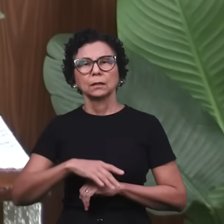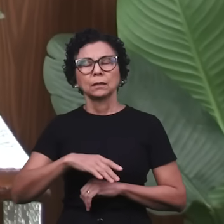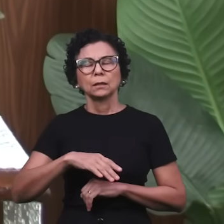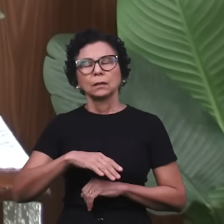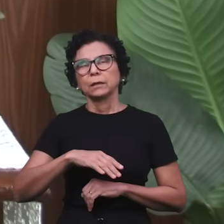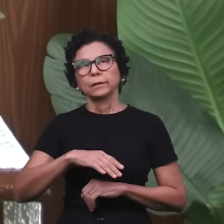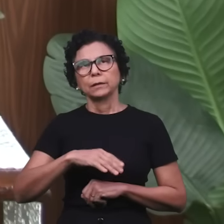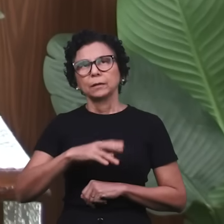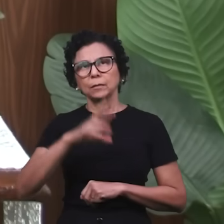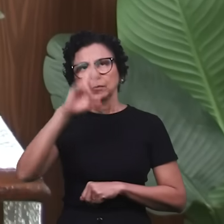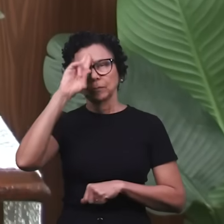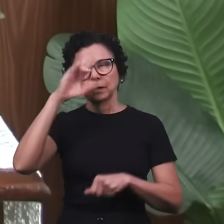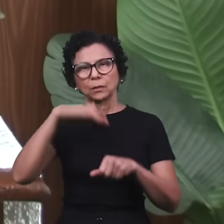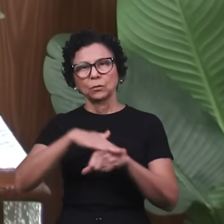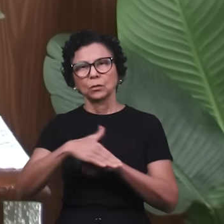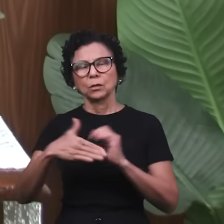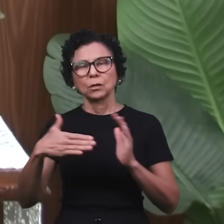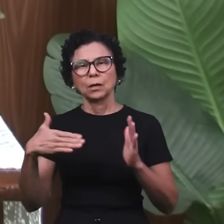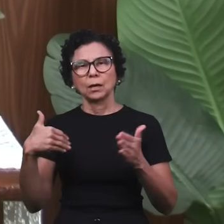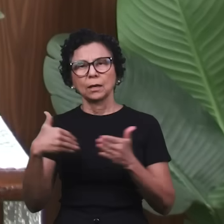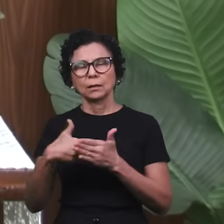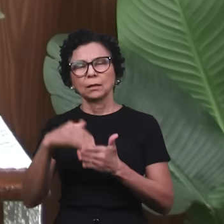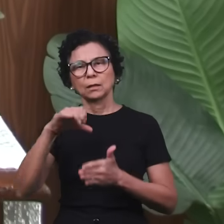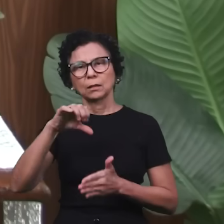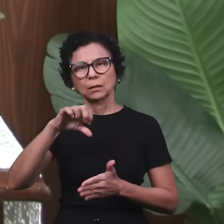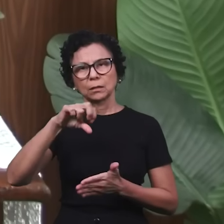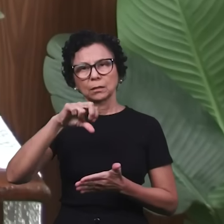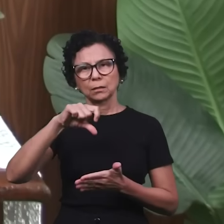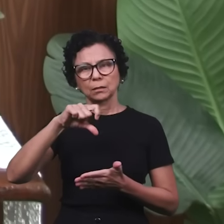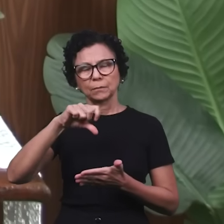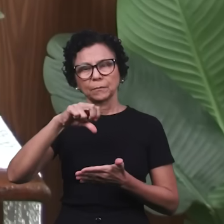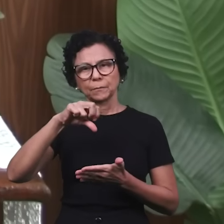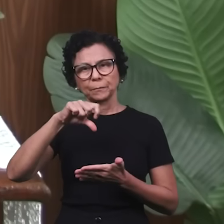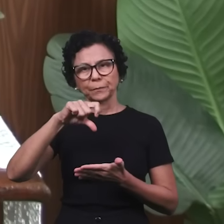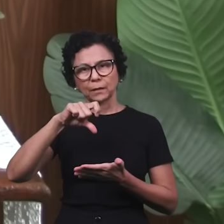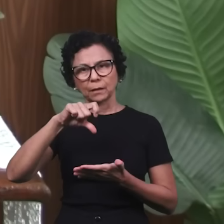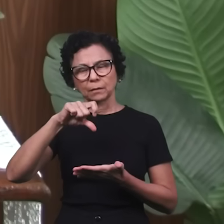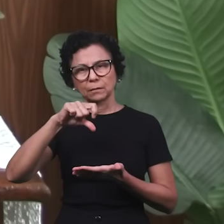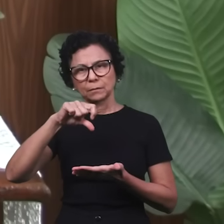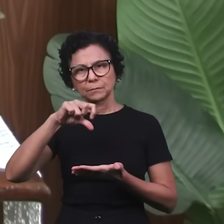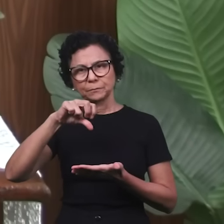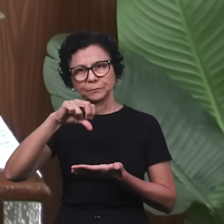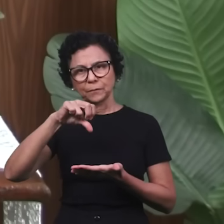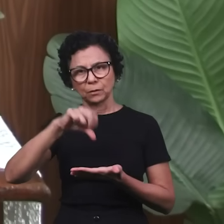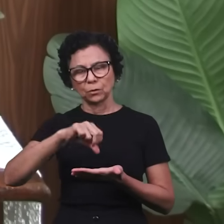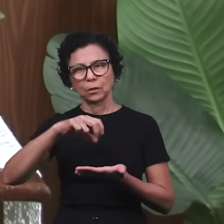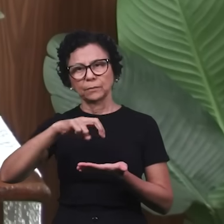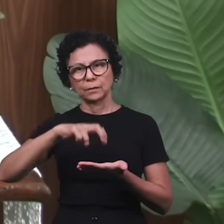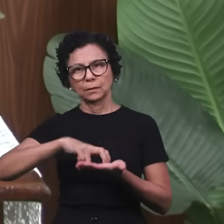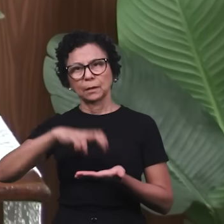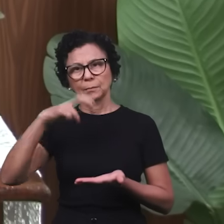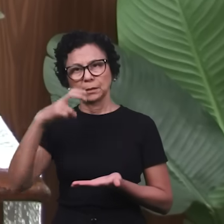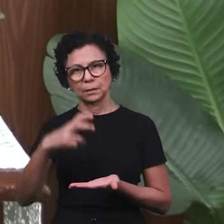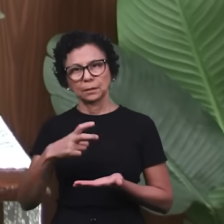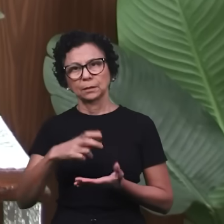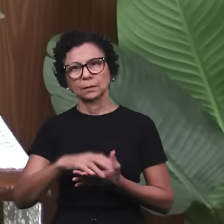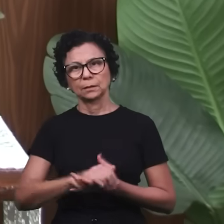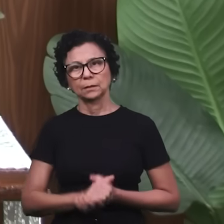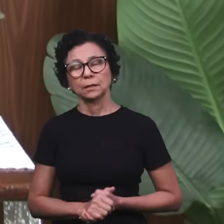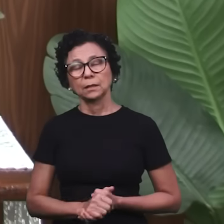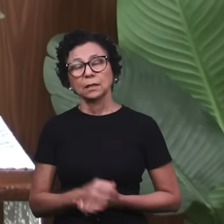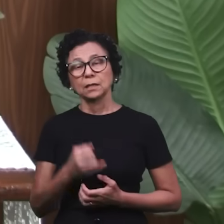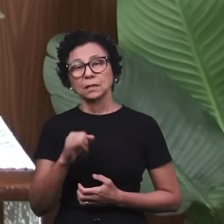quando deixamos de participar da escola bíblica dominical, ou até mesmo quando as próprias irmãs, que